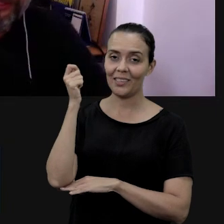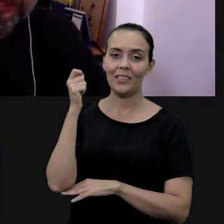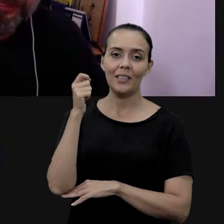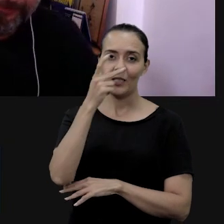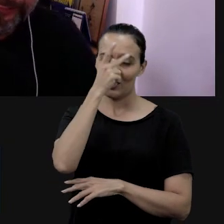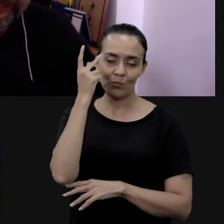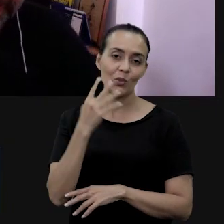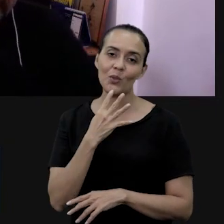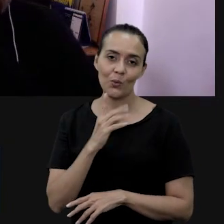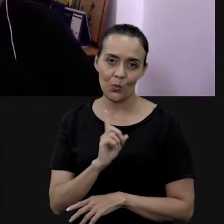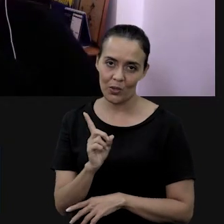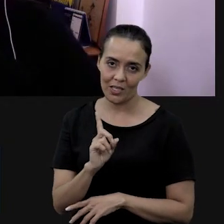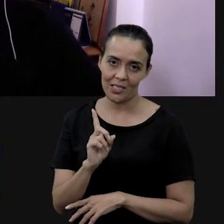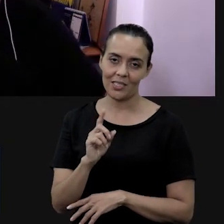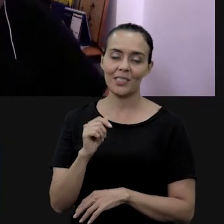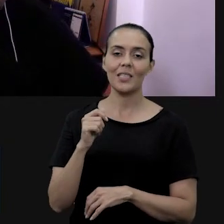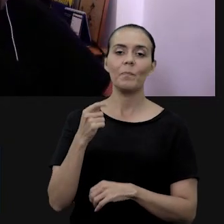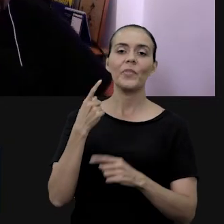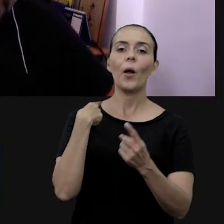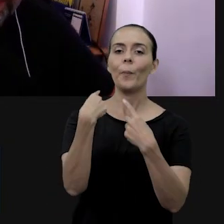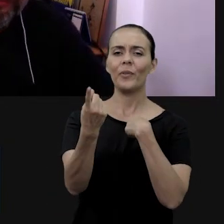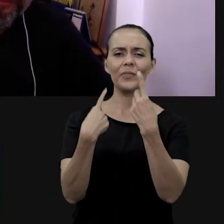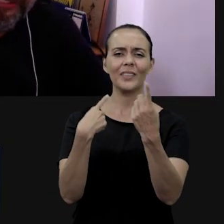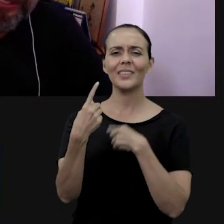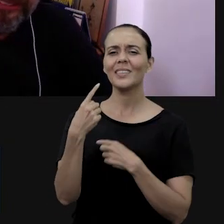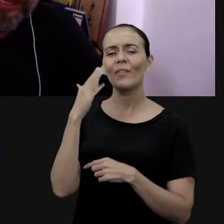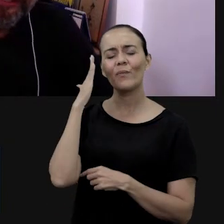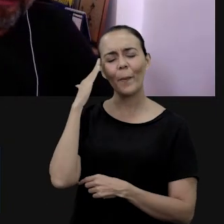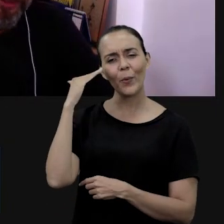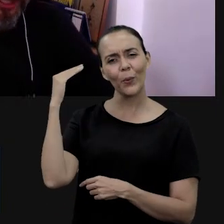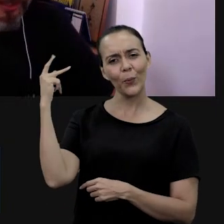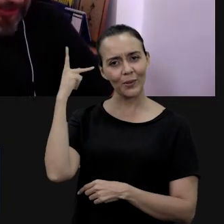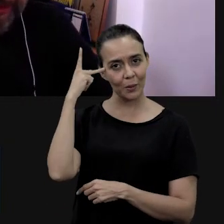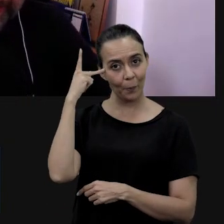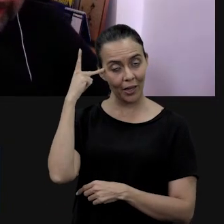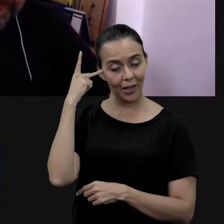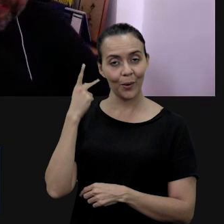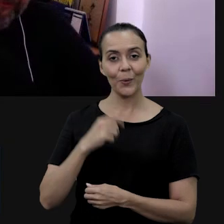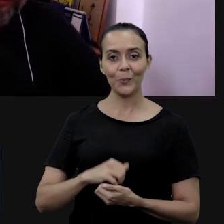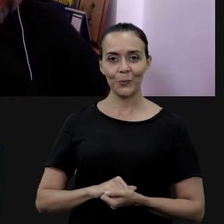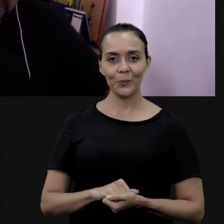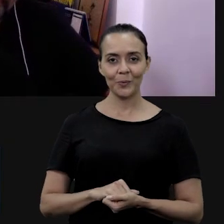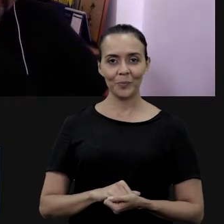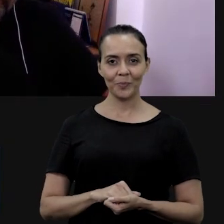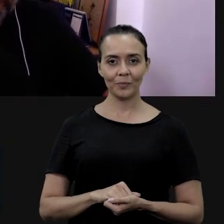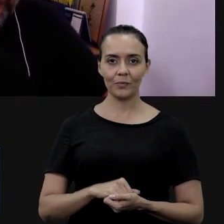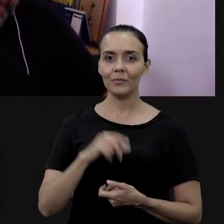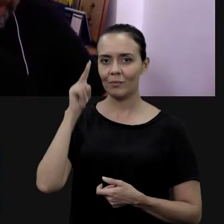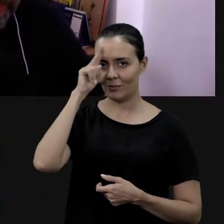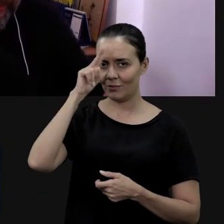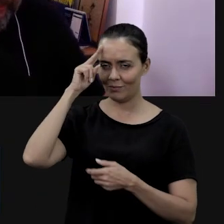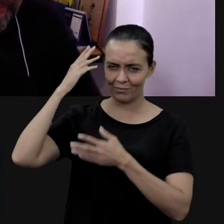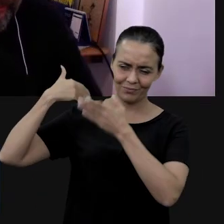Avenida Paulista, para quem não conhece, é uma avenida famosa aqui em São Paulo, super